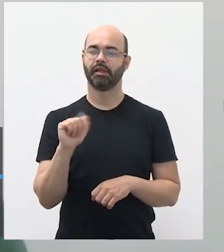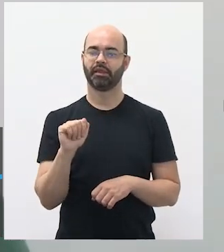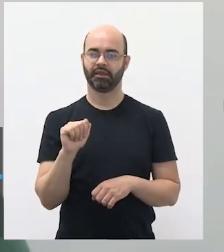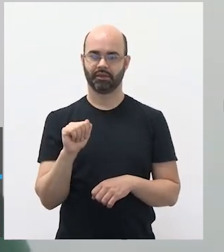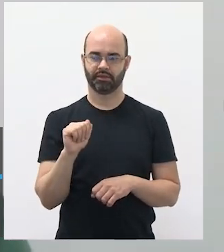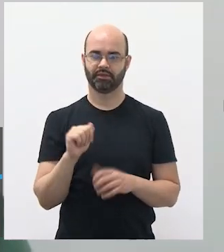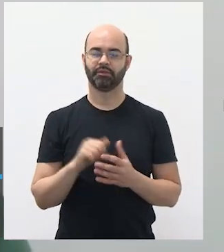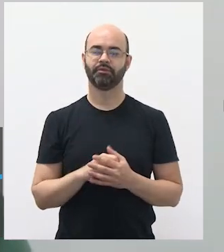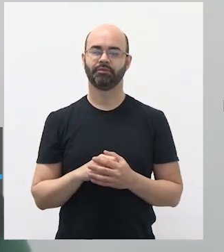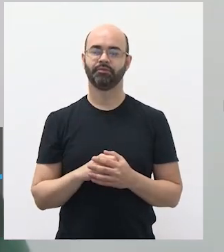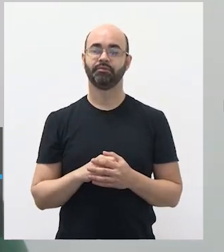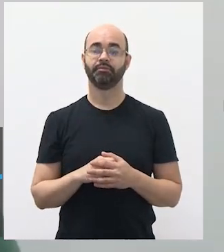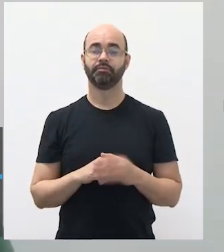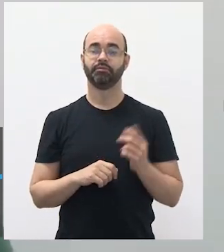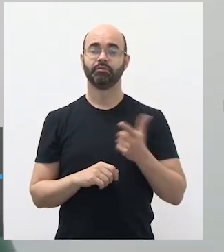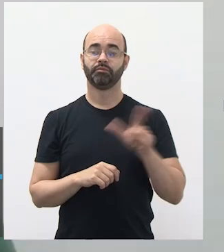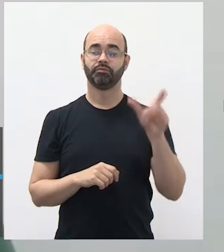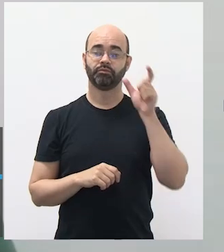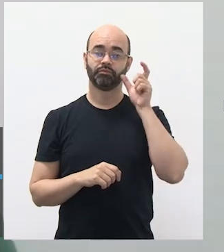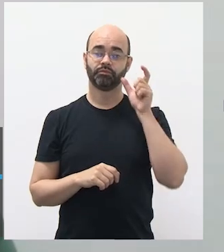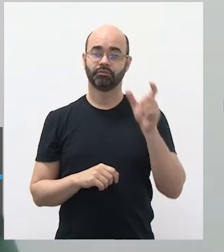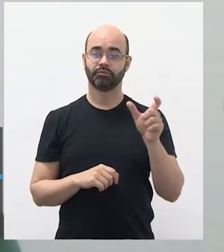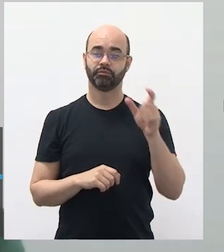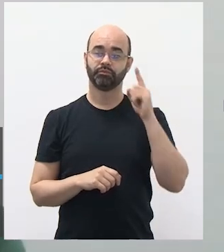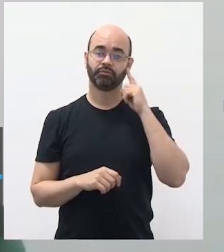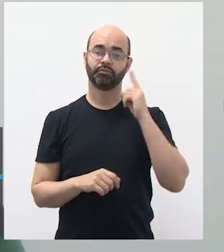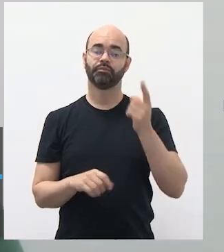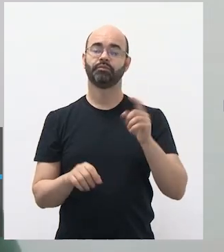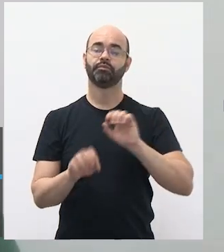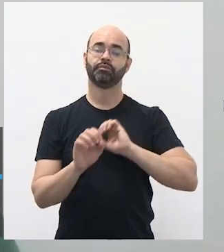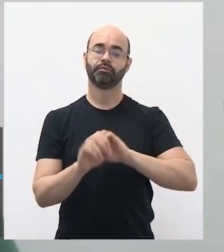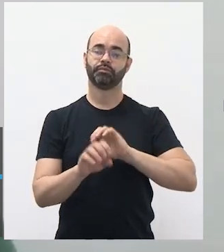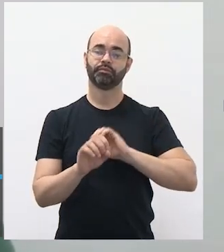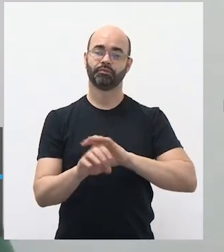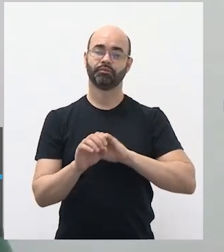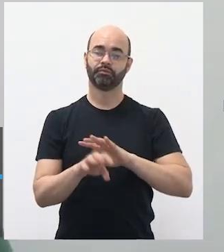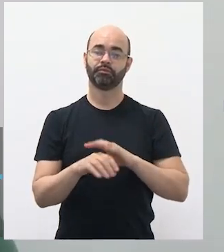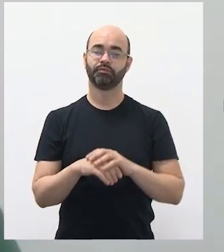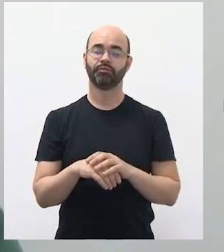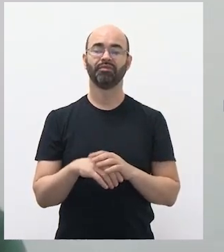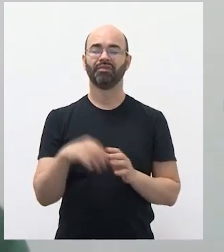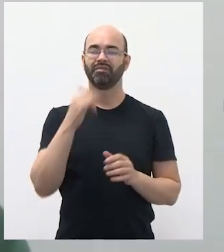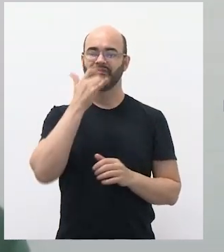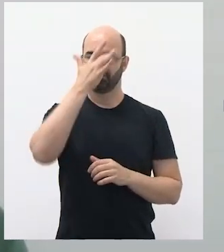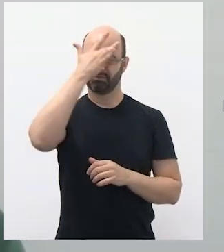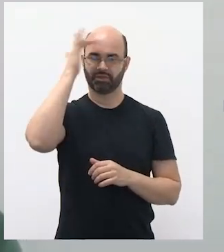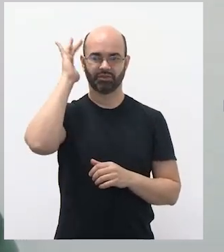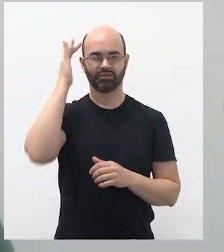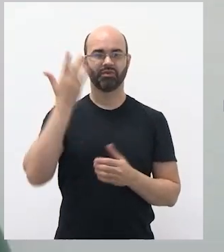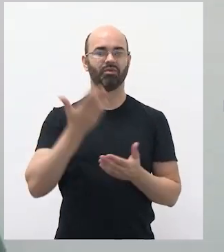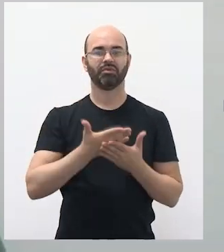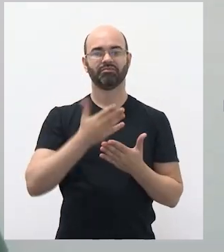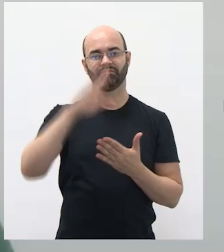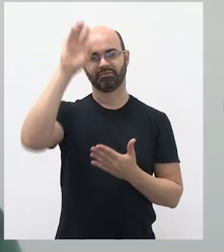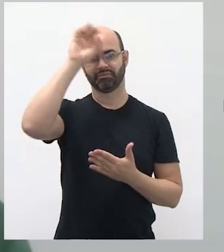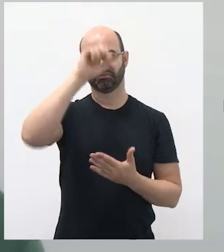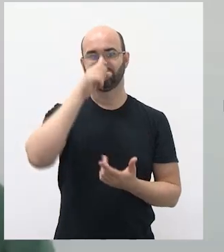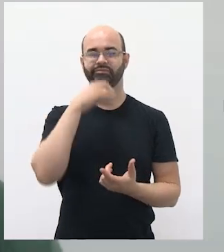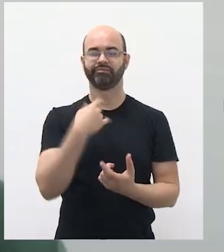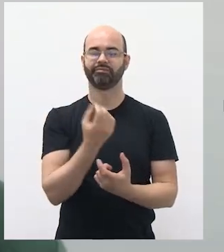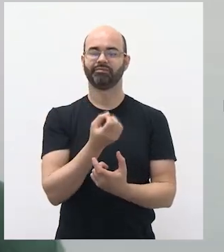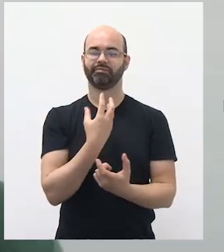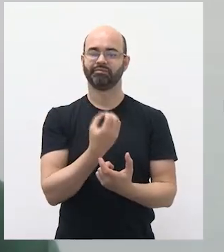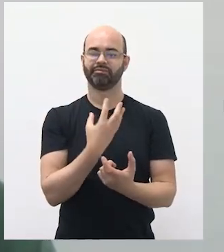Outro aspecto interessante é olhar para a taxa de analfabetismo. O analfabetismo entre pretos e pardos é ainda quase 3